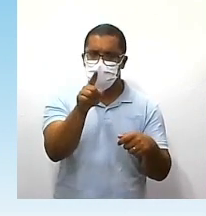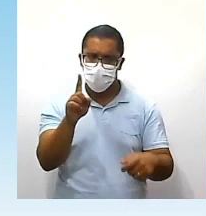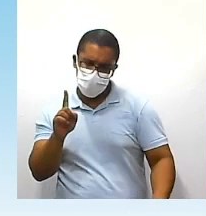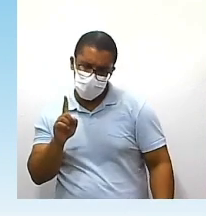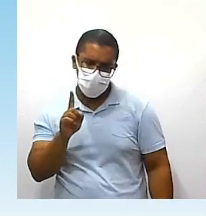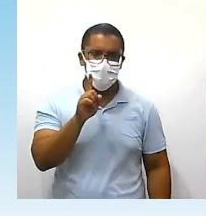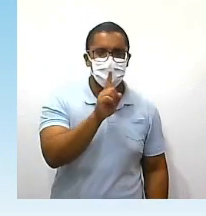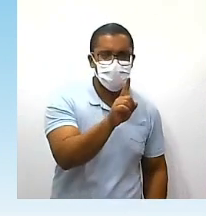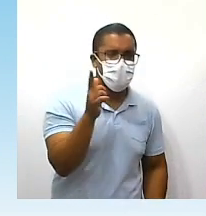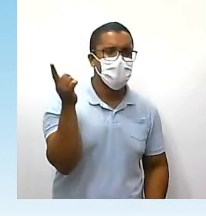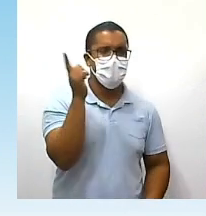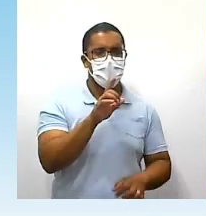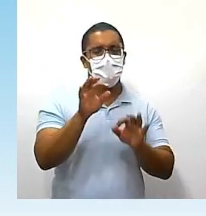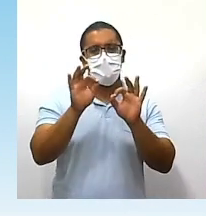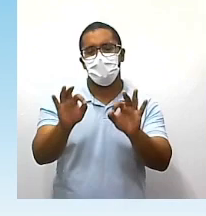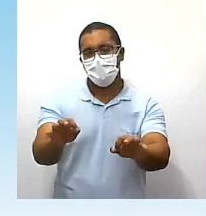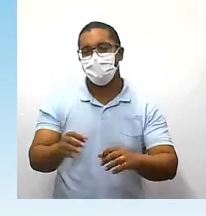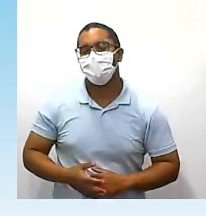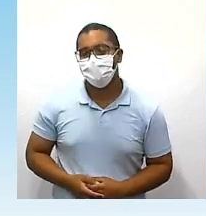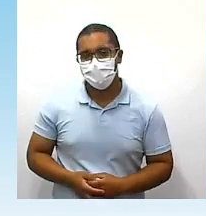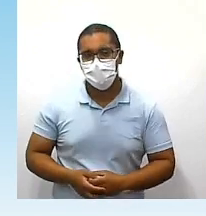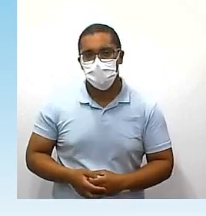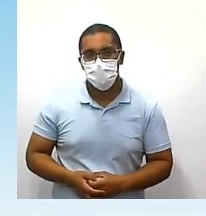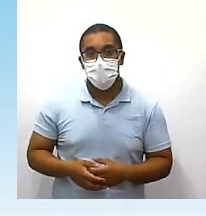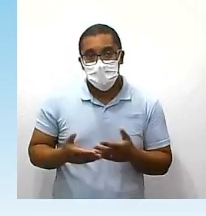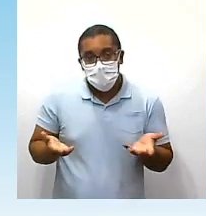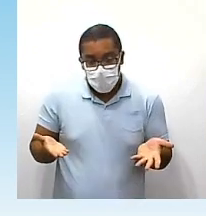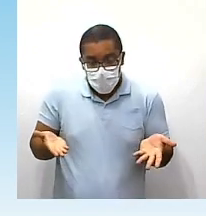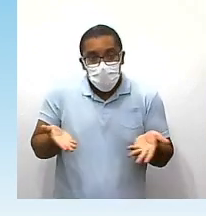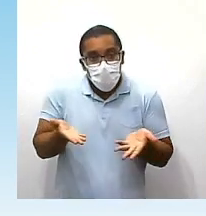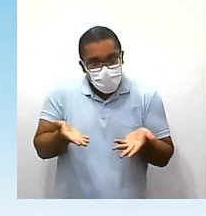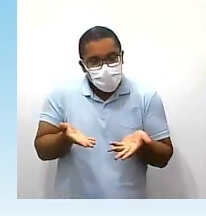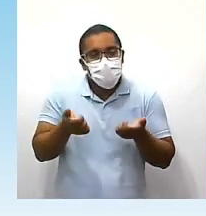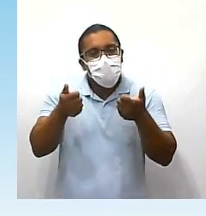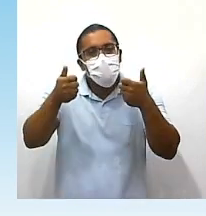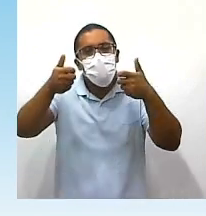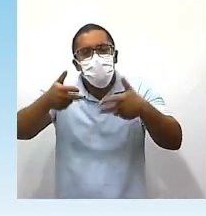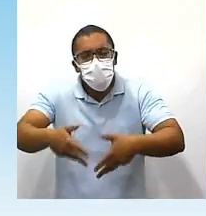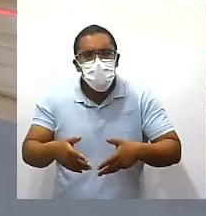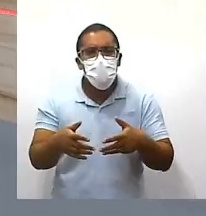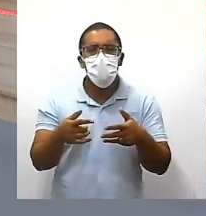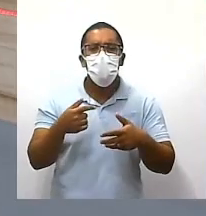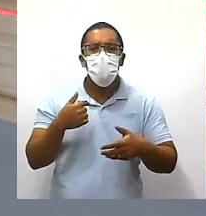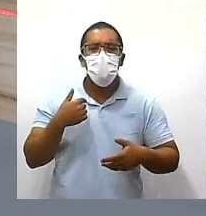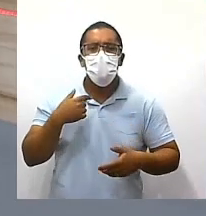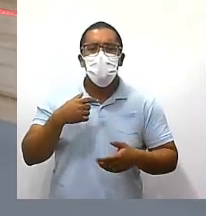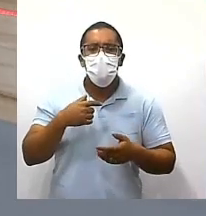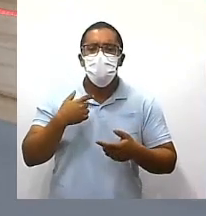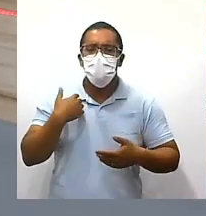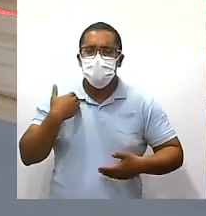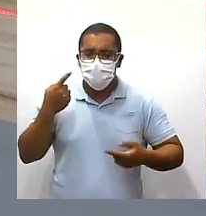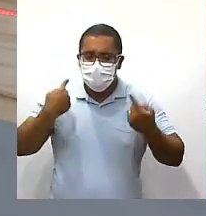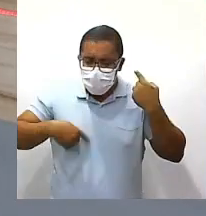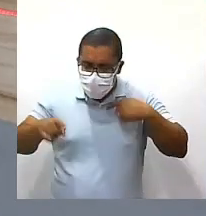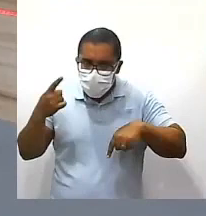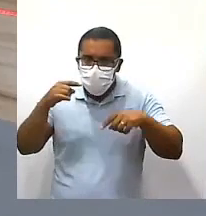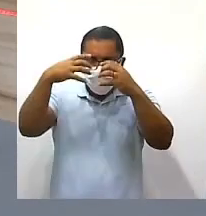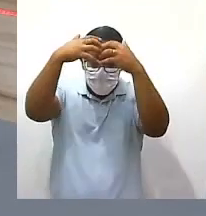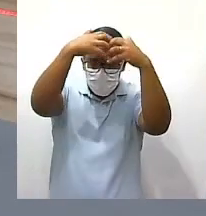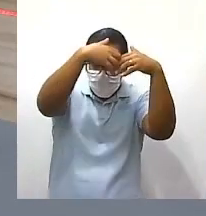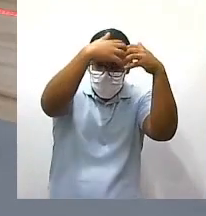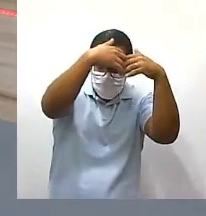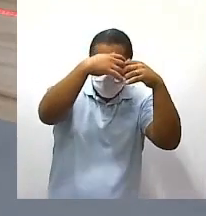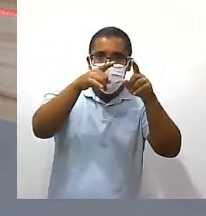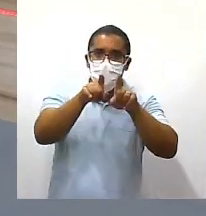os pacientes. Bom, hoje eu falei para vocês sobre o sistema nervoso e a saúde. Quando eu